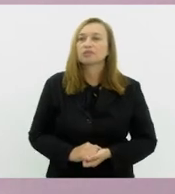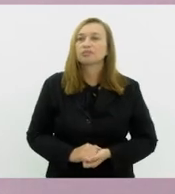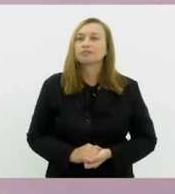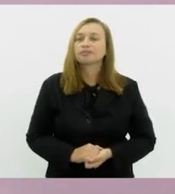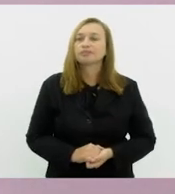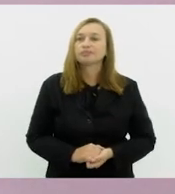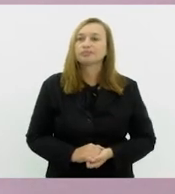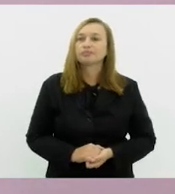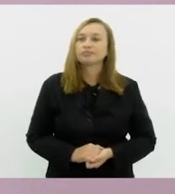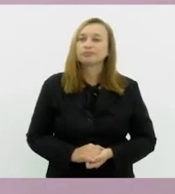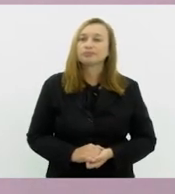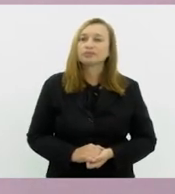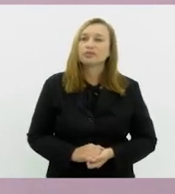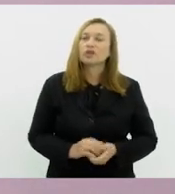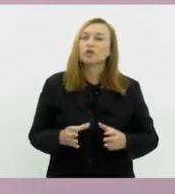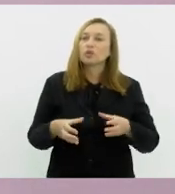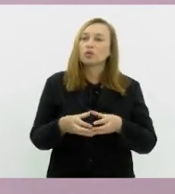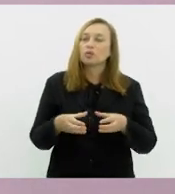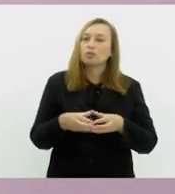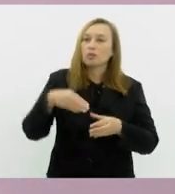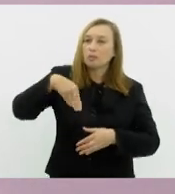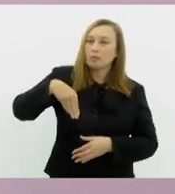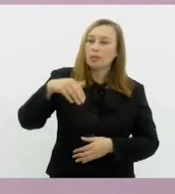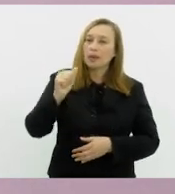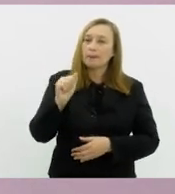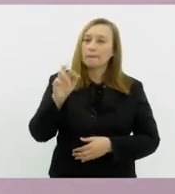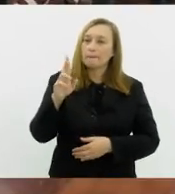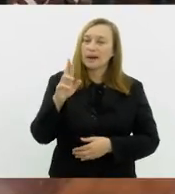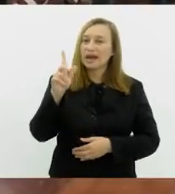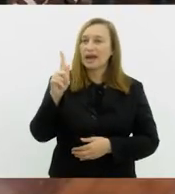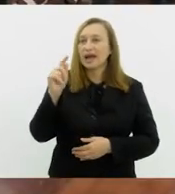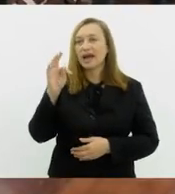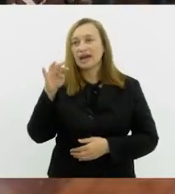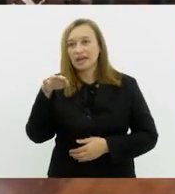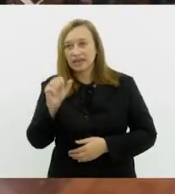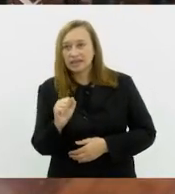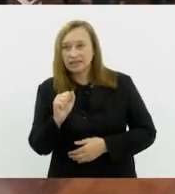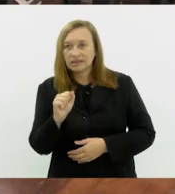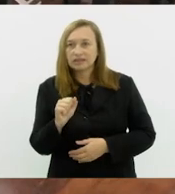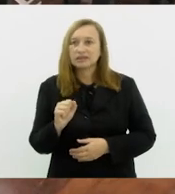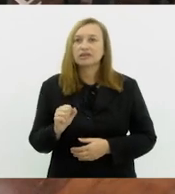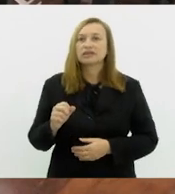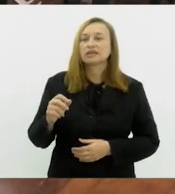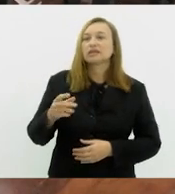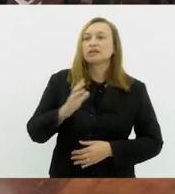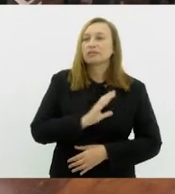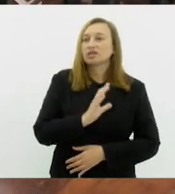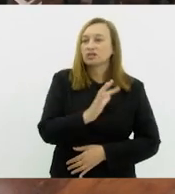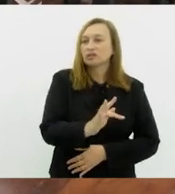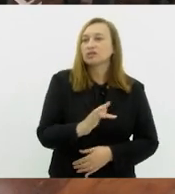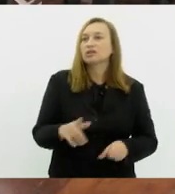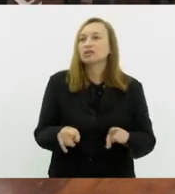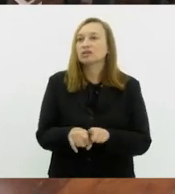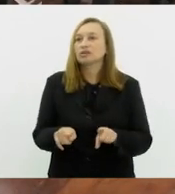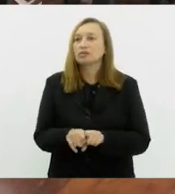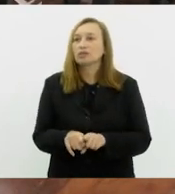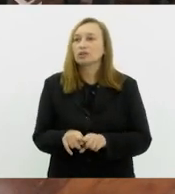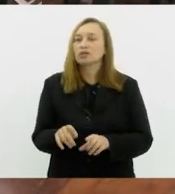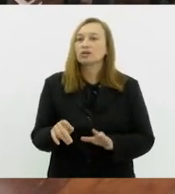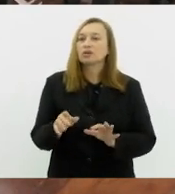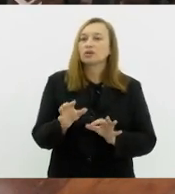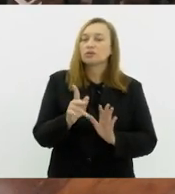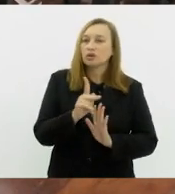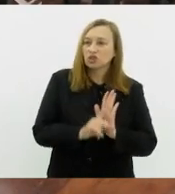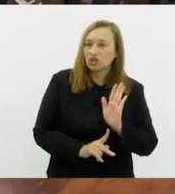no grupo Margaridas, com as mulheres muito potentes também da Baixada Fluminense. Além disso, o projeto